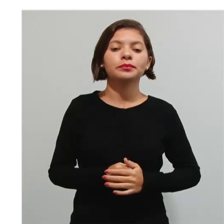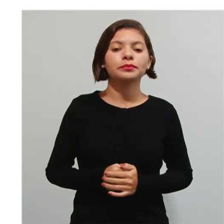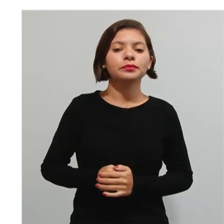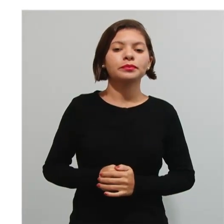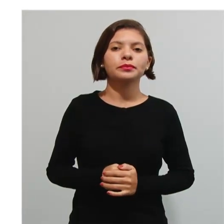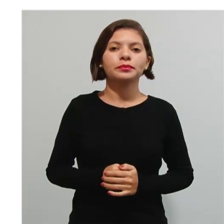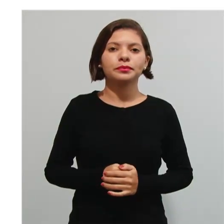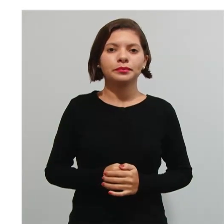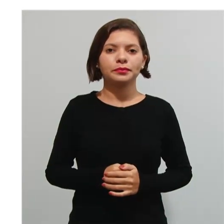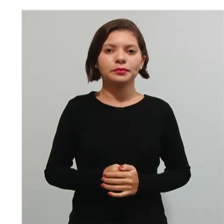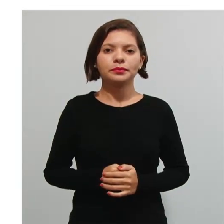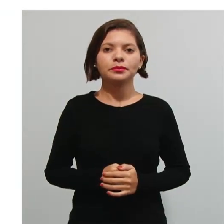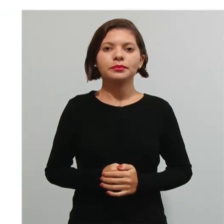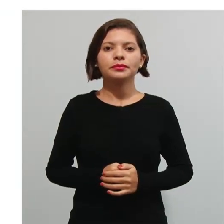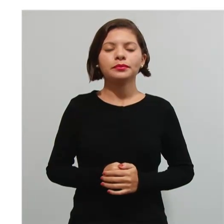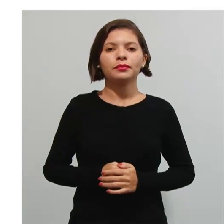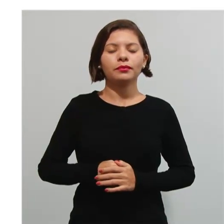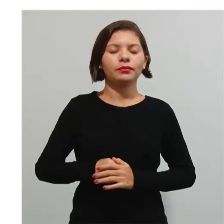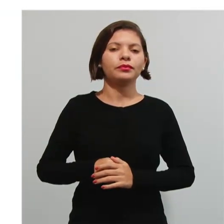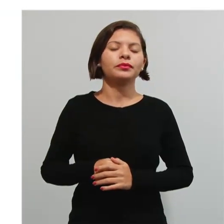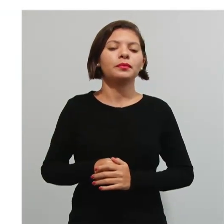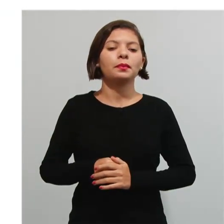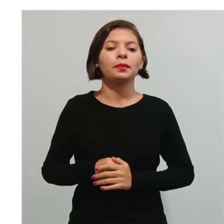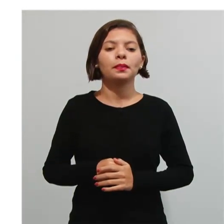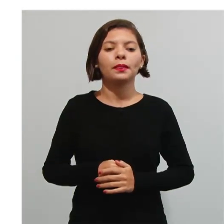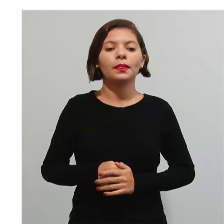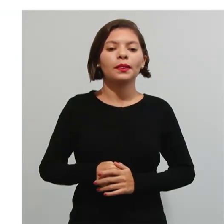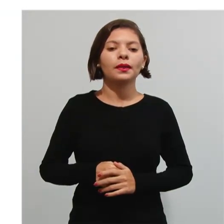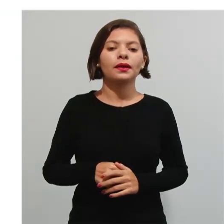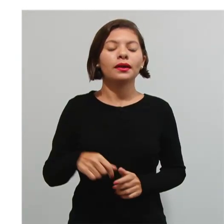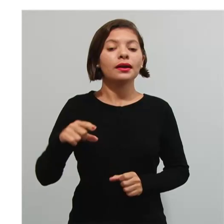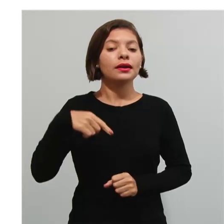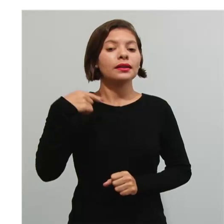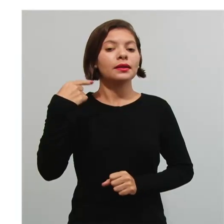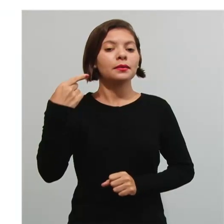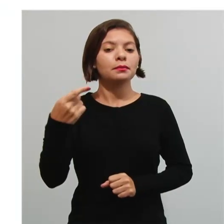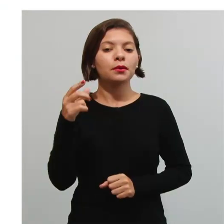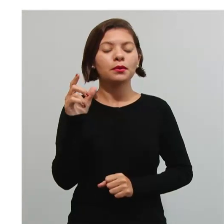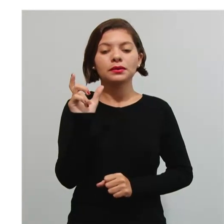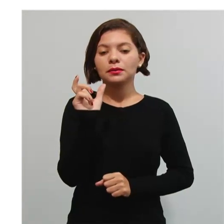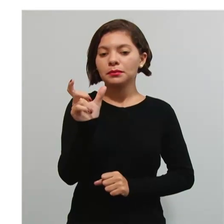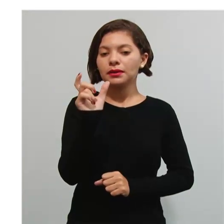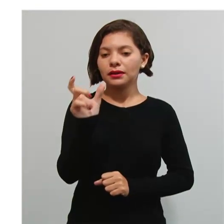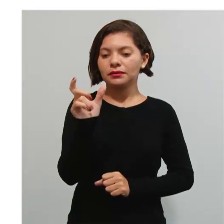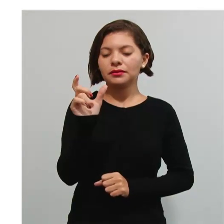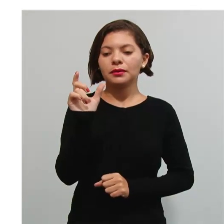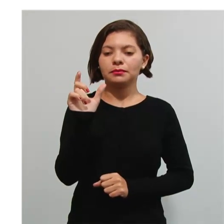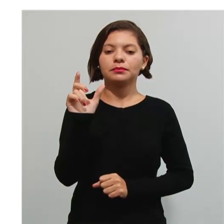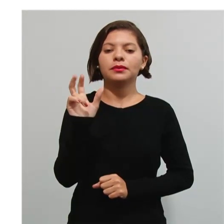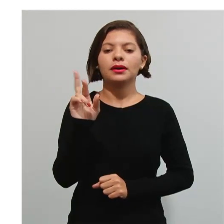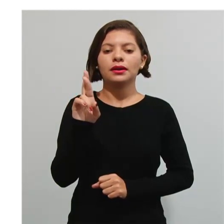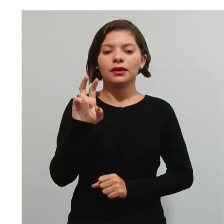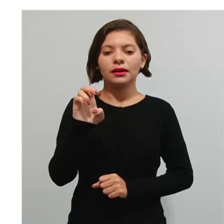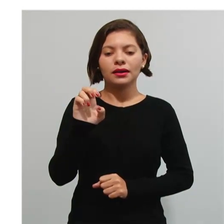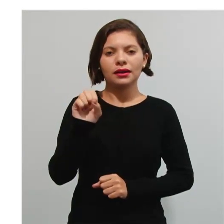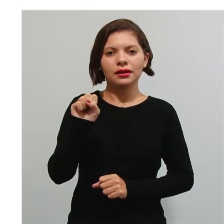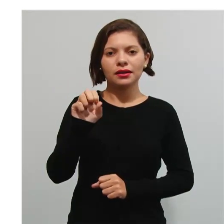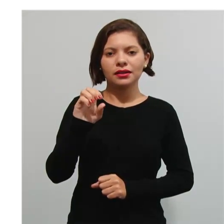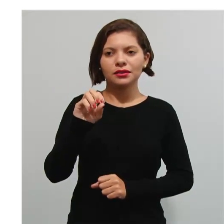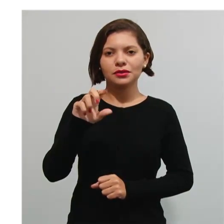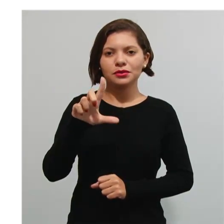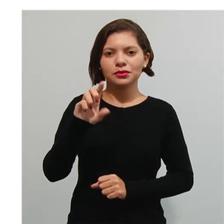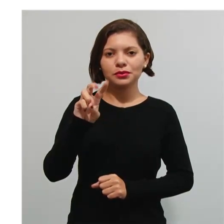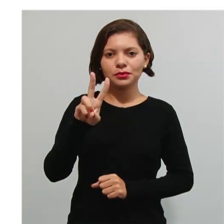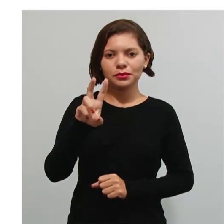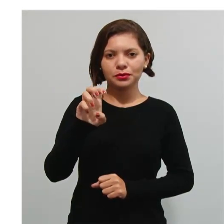a essa autoridade. E em seguida da palavra resolve. Depois nós temos o